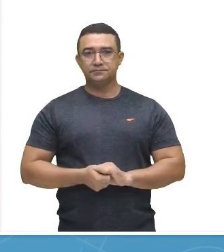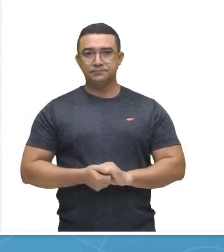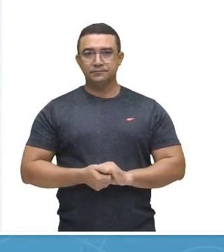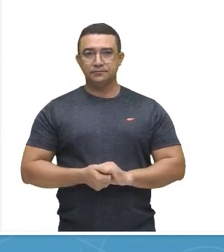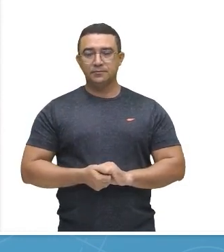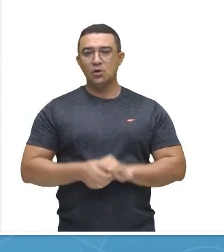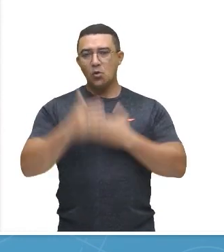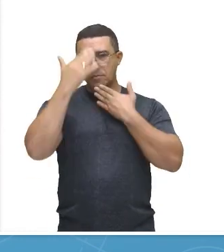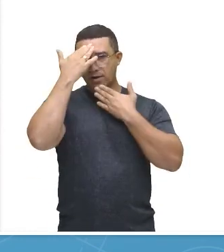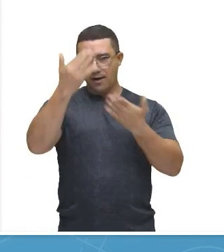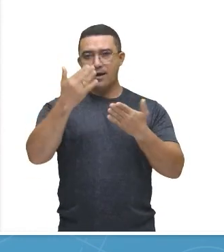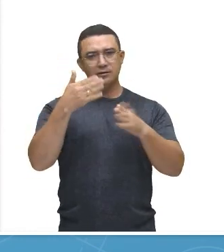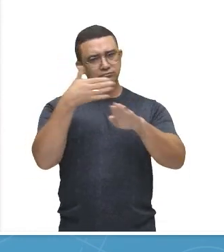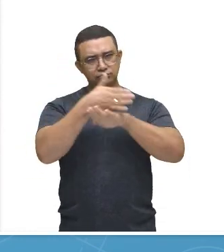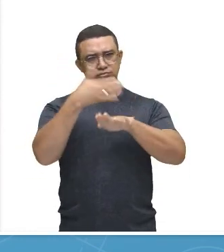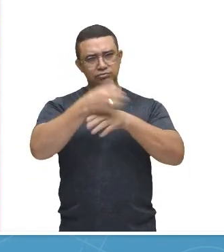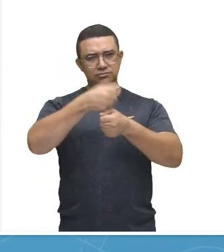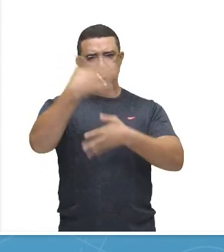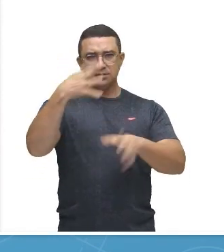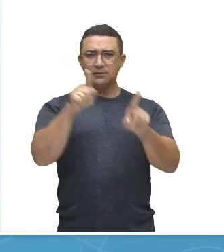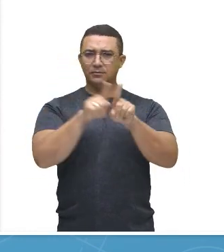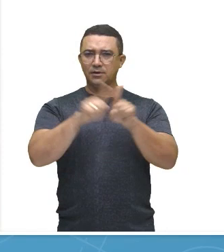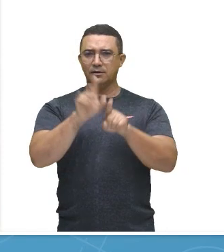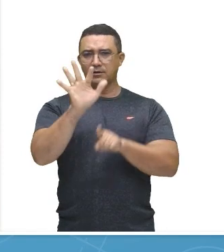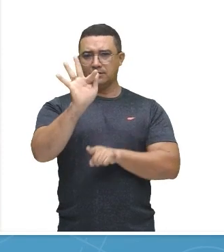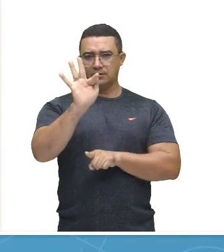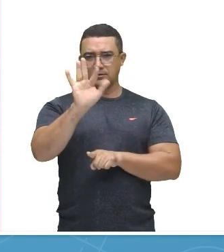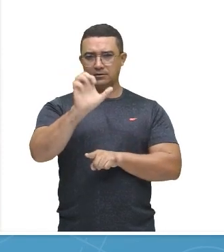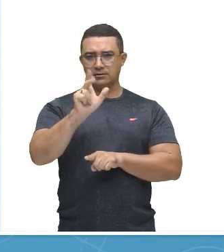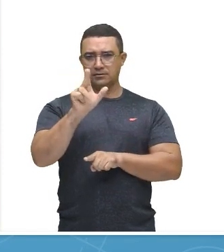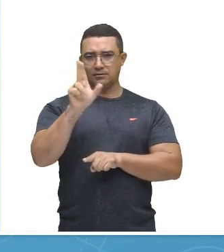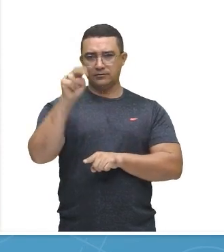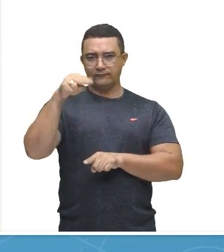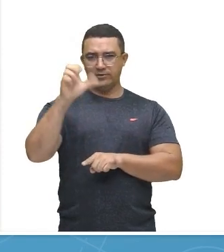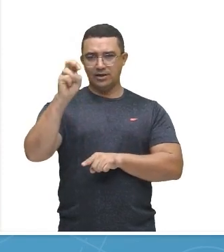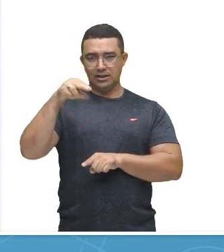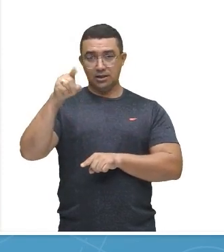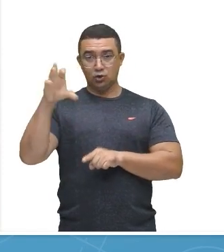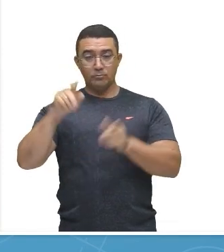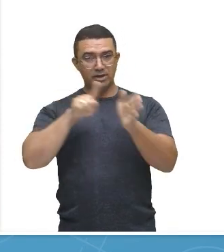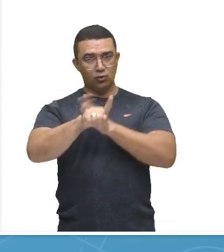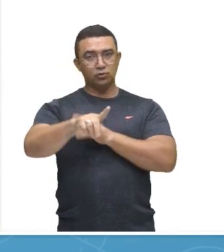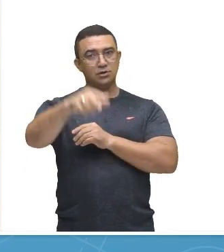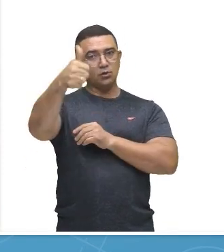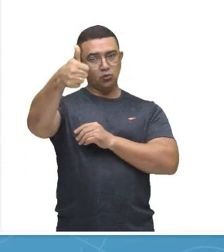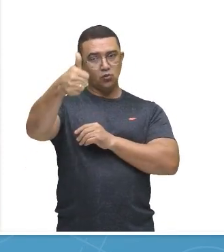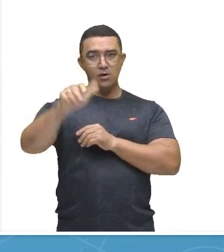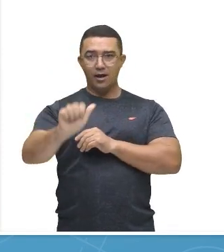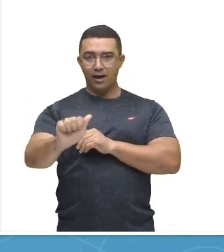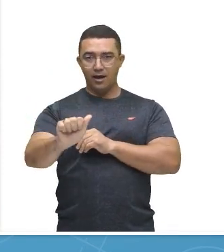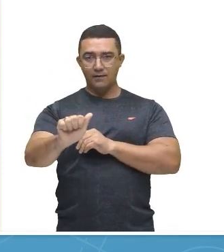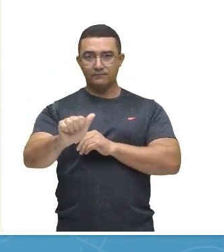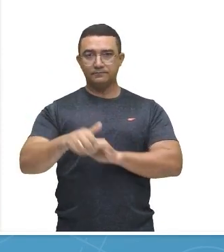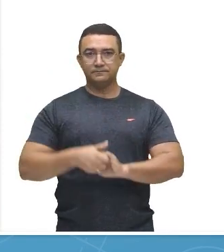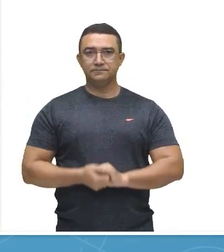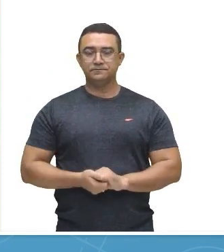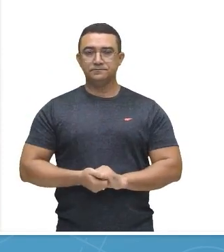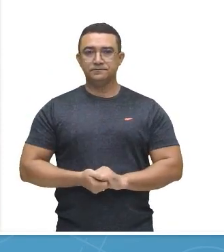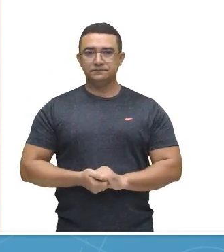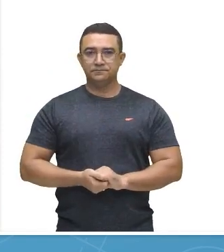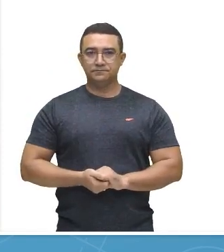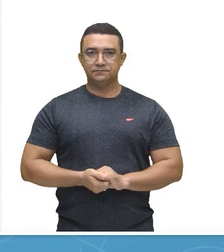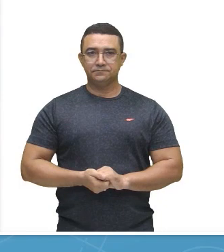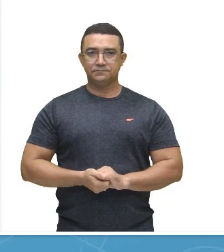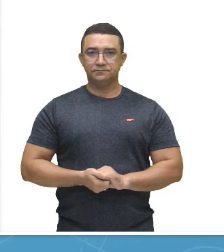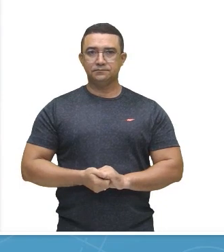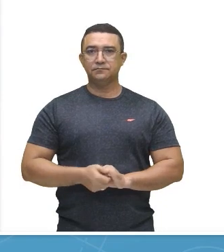obrigado, Larissa. Também aqui o Fernando disse questão 1, letra A. Obrigado aí, Fernando, participando. Quem mais também